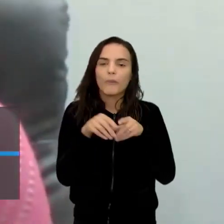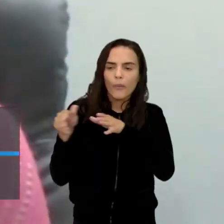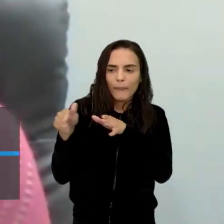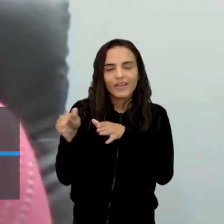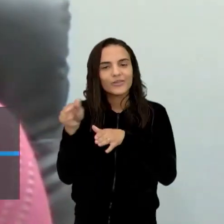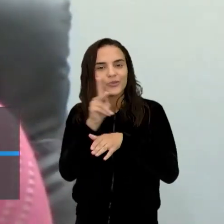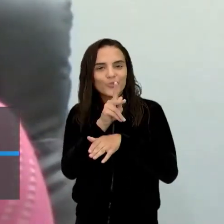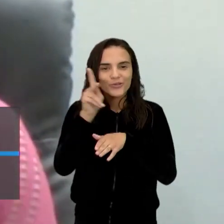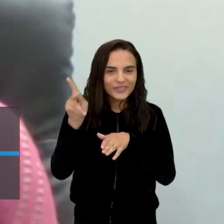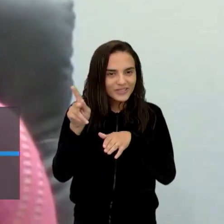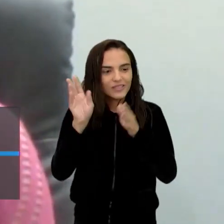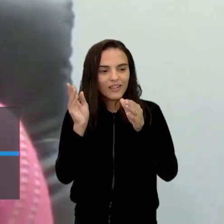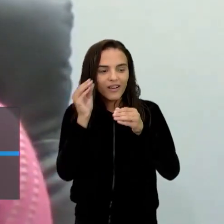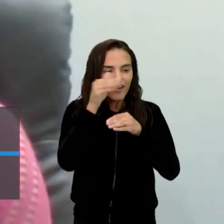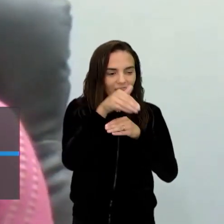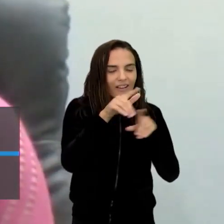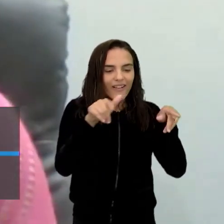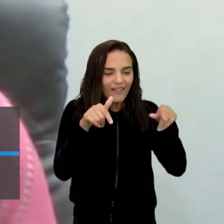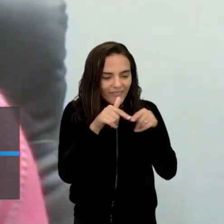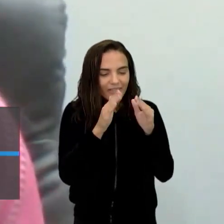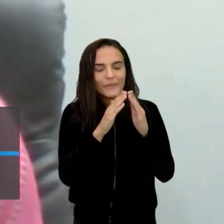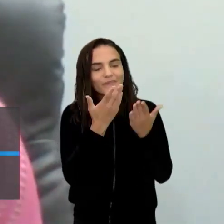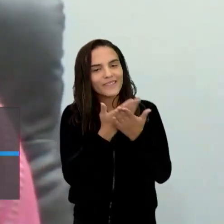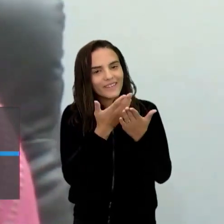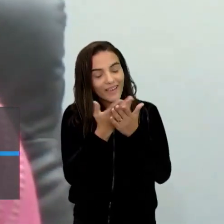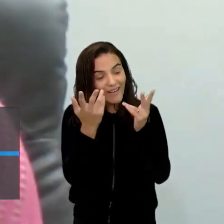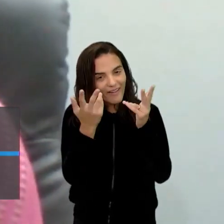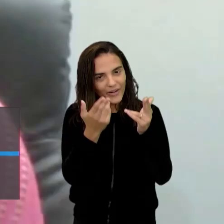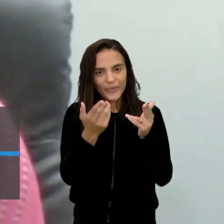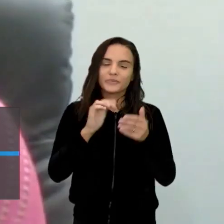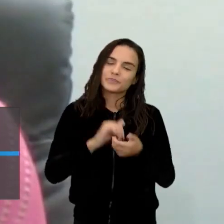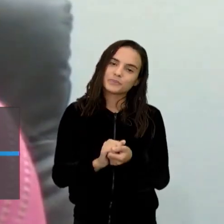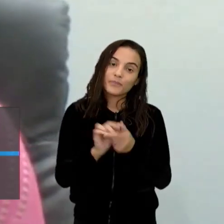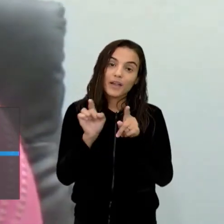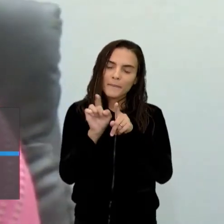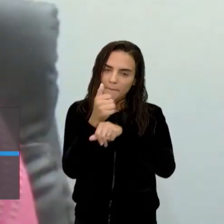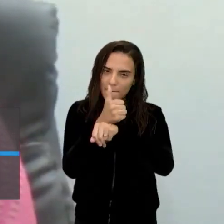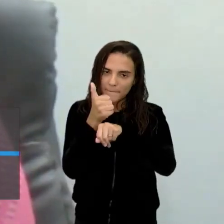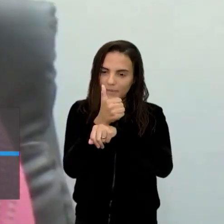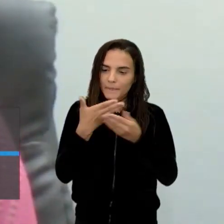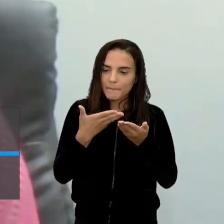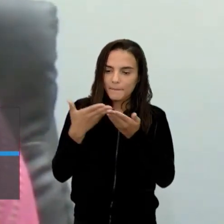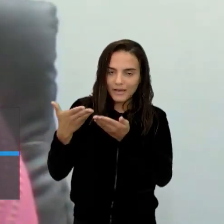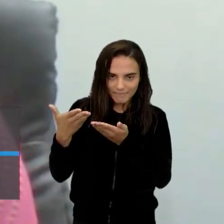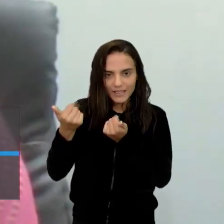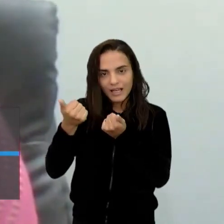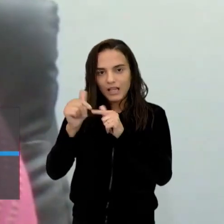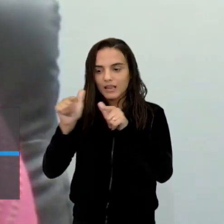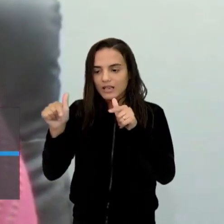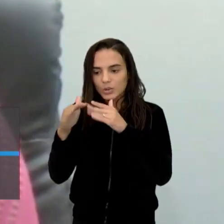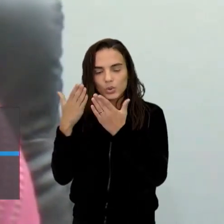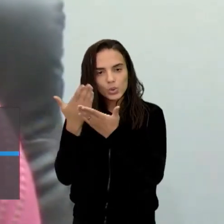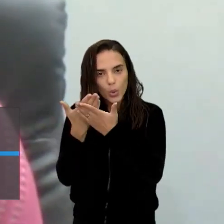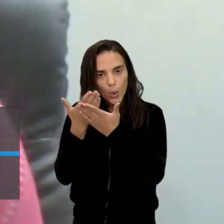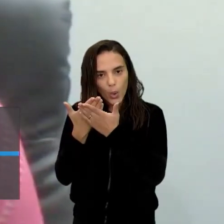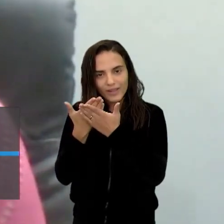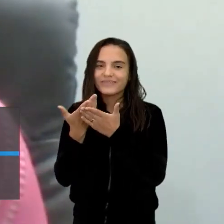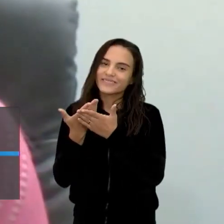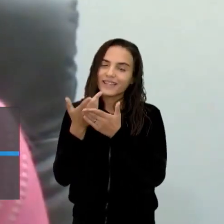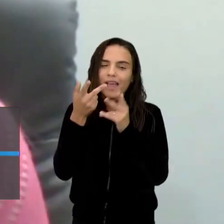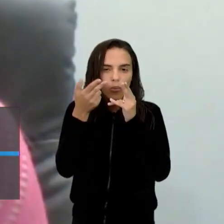se torna uma sala de aula, ok? E também tem o profissional de atendimento escolar, que é o antigo